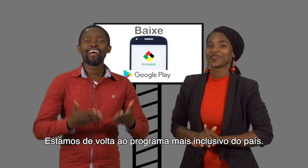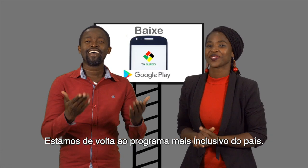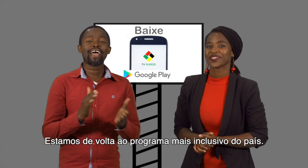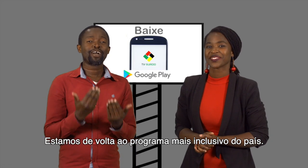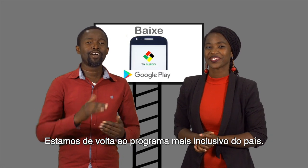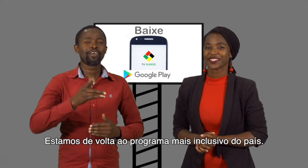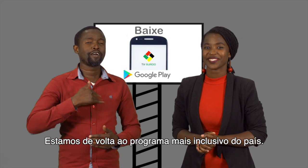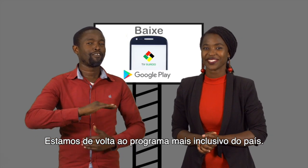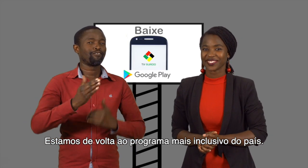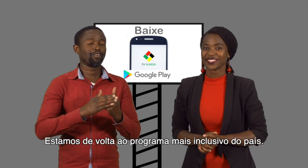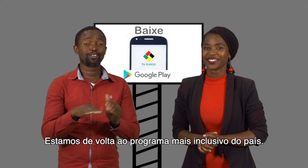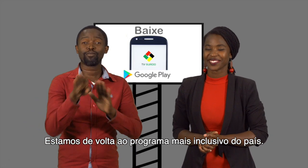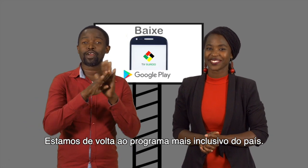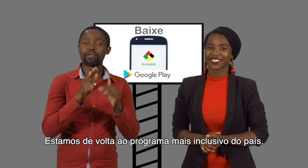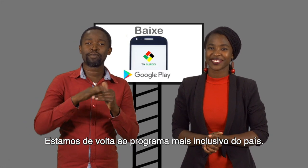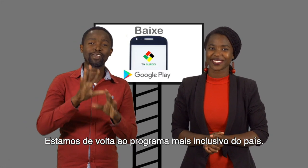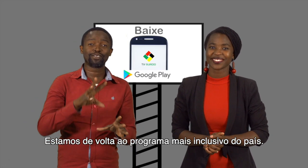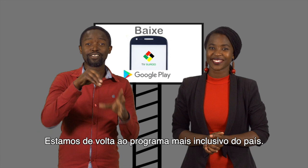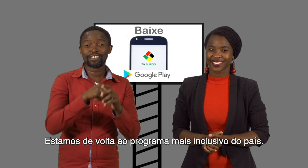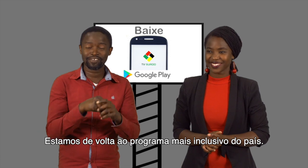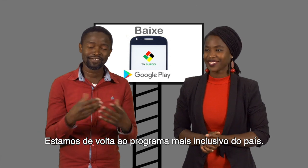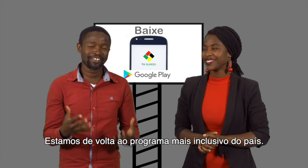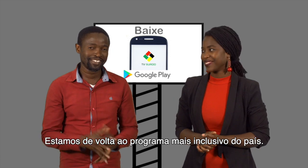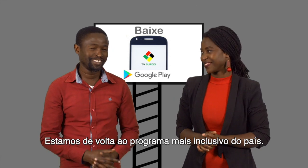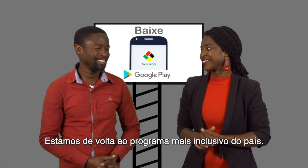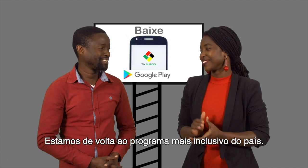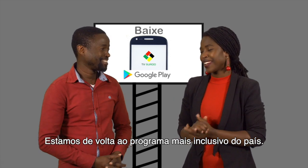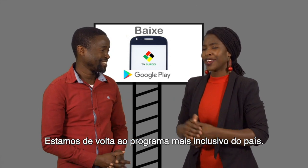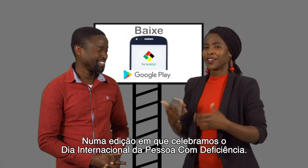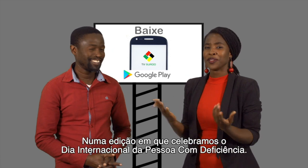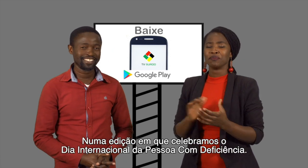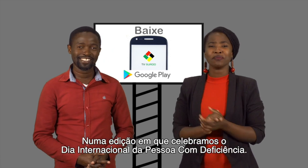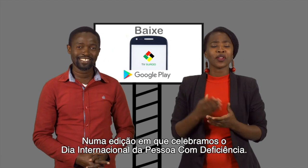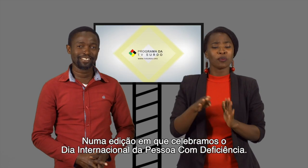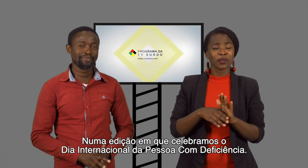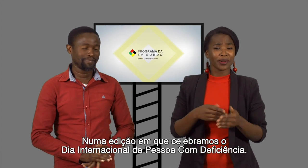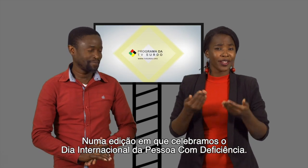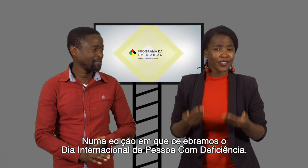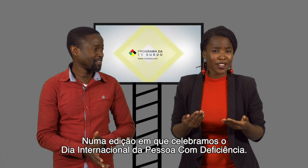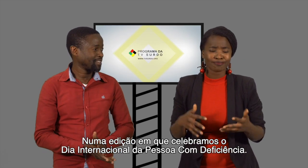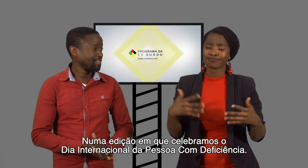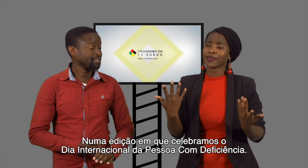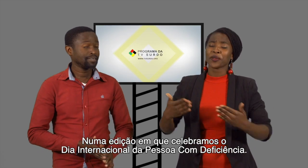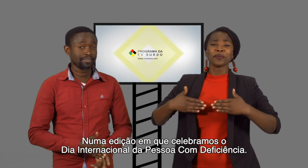Estamos de volta ao programa mais inclusivo do país. Numa edição em que celebramos o Dia